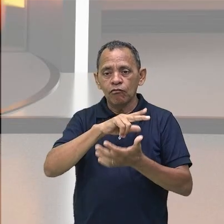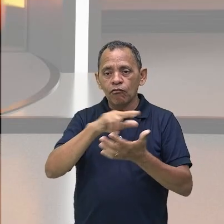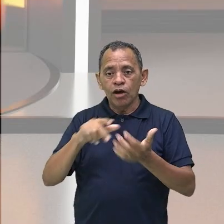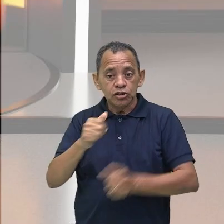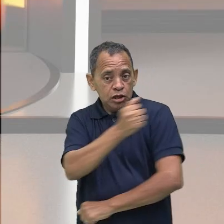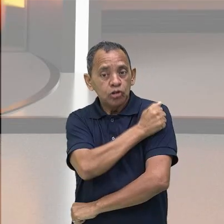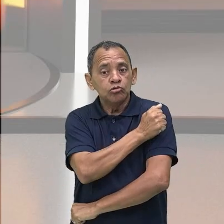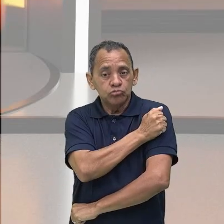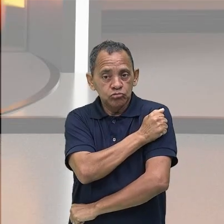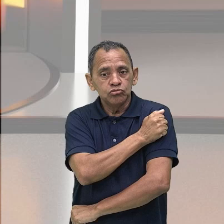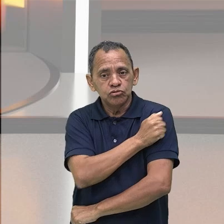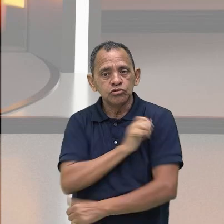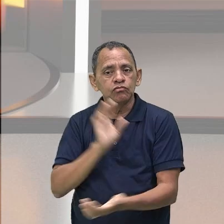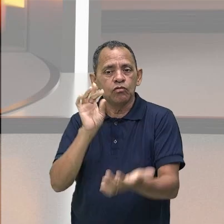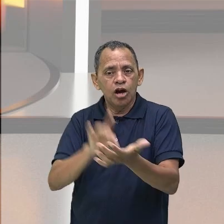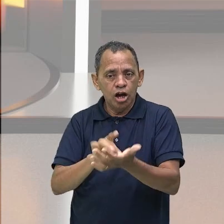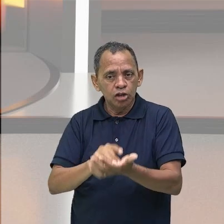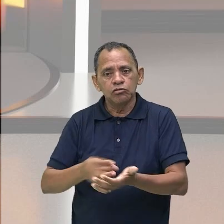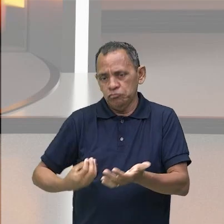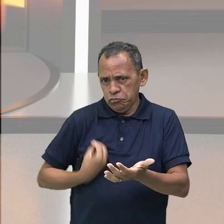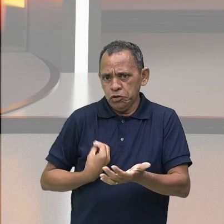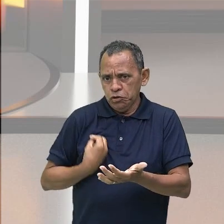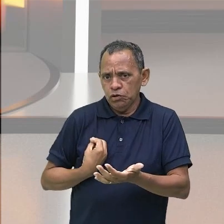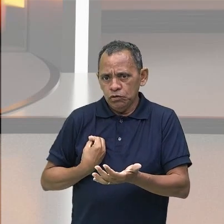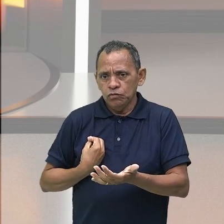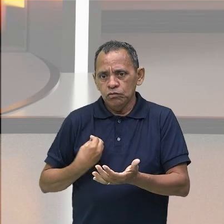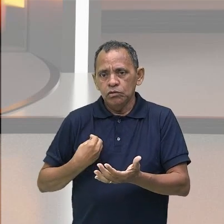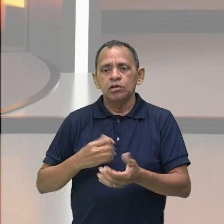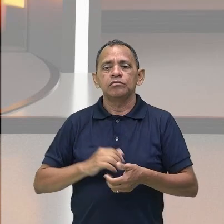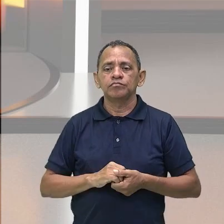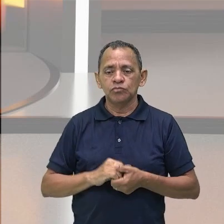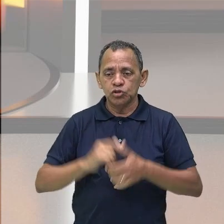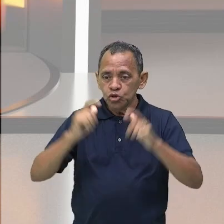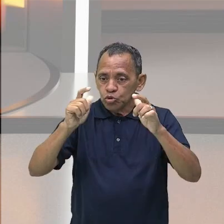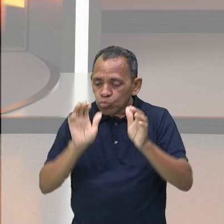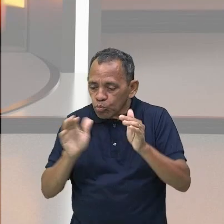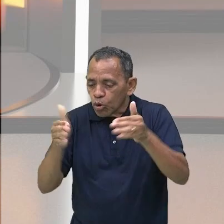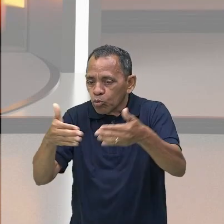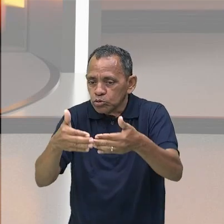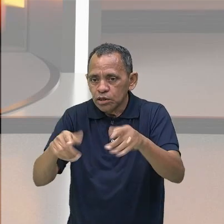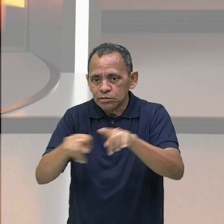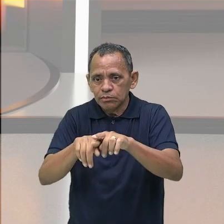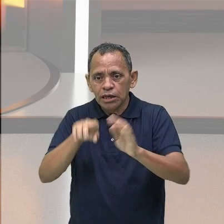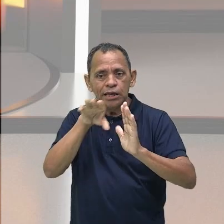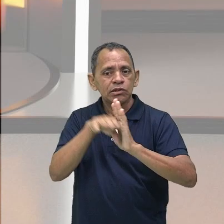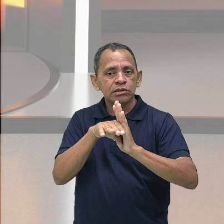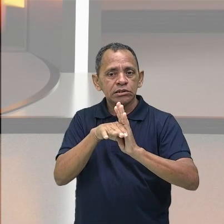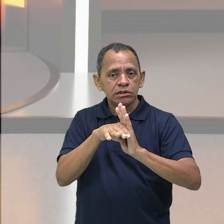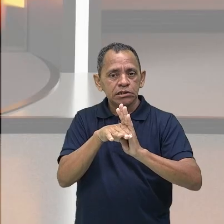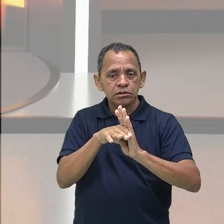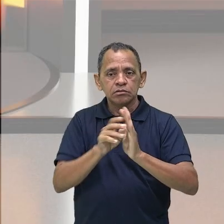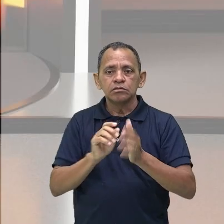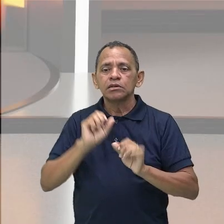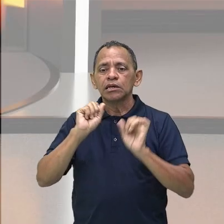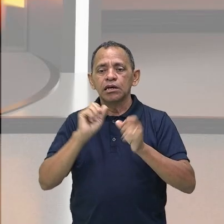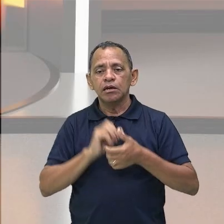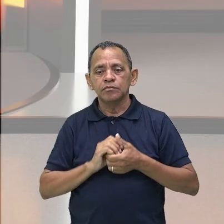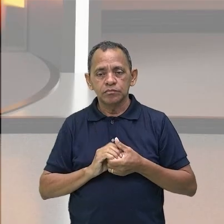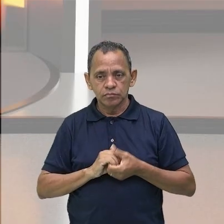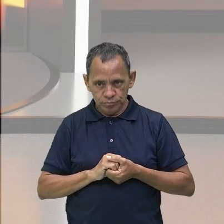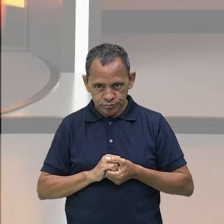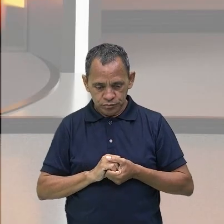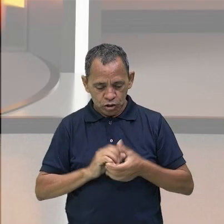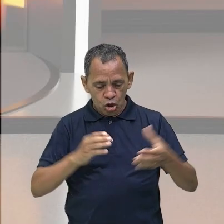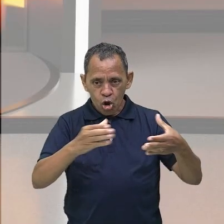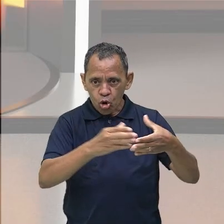acabam morando em uma comunidade. Então, esse conceito vai se referir ao quê? A um grupo de pessoas que acabam